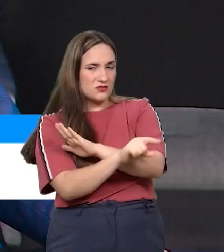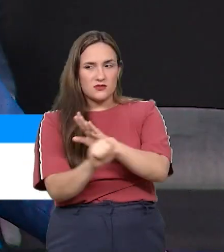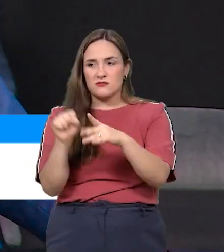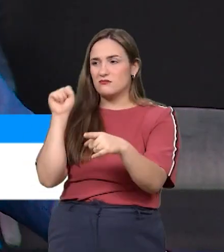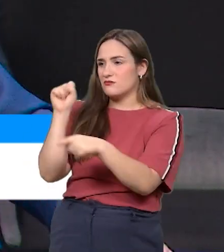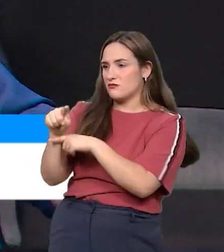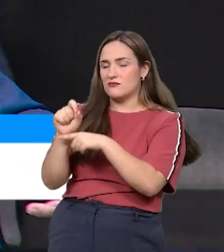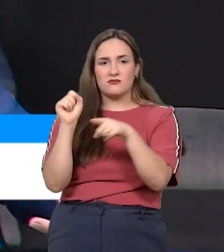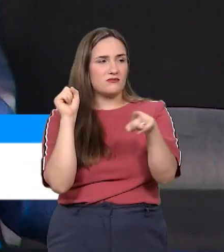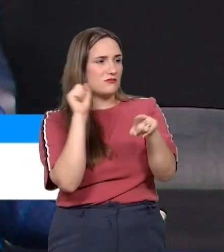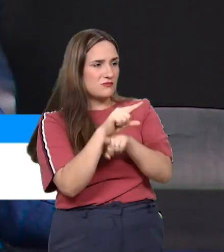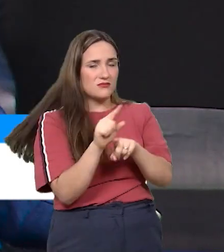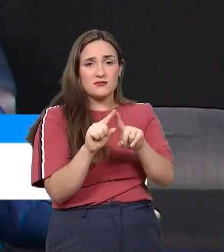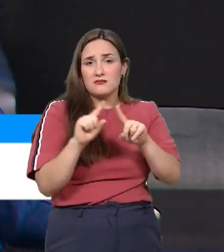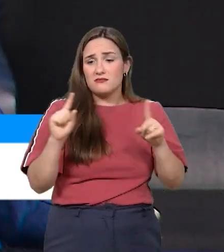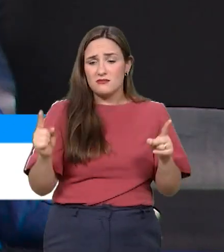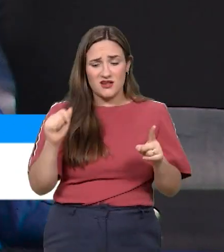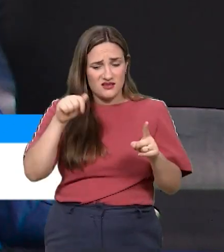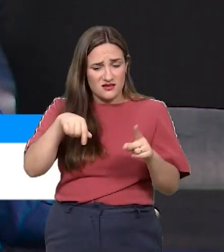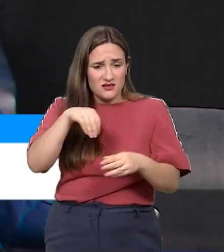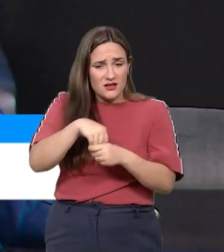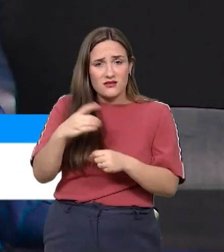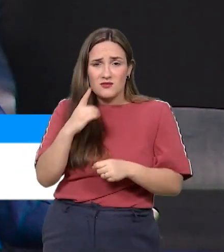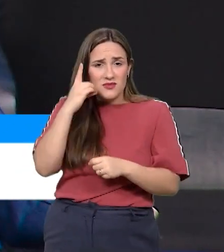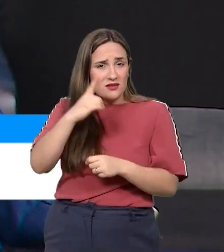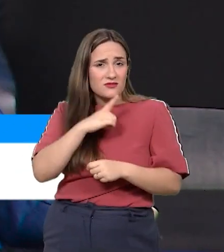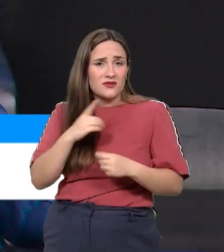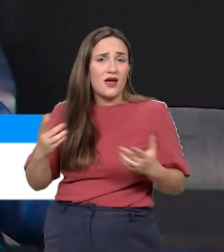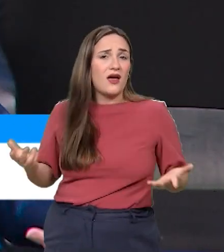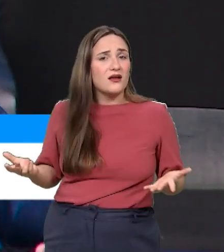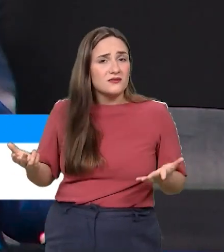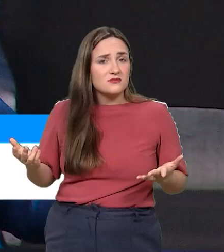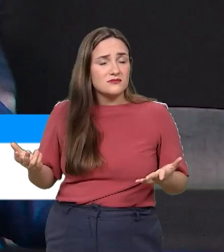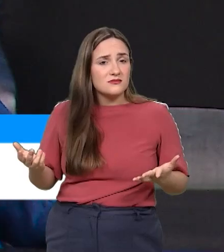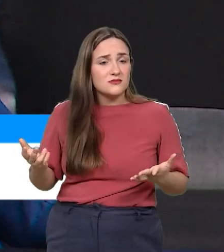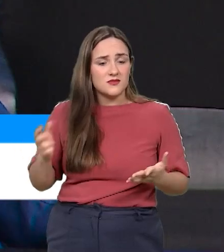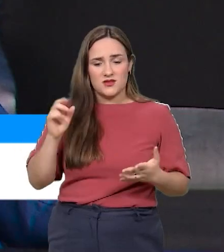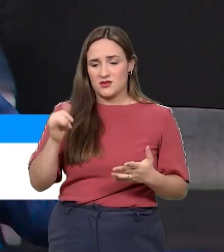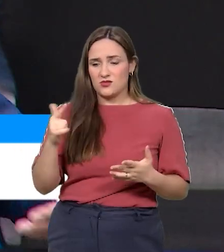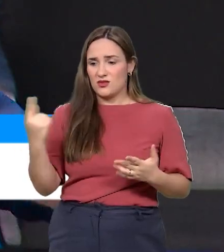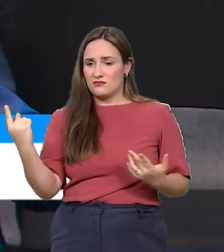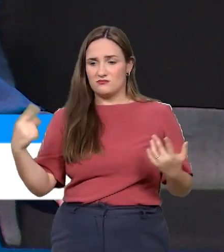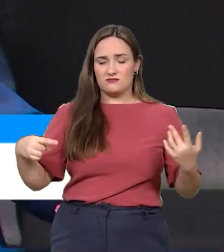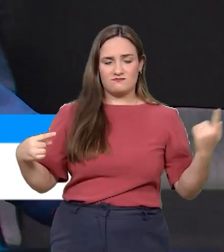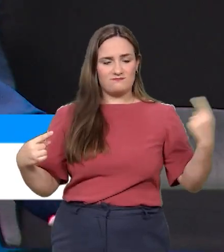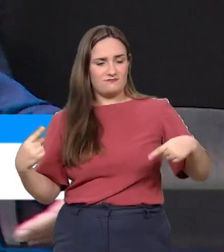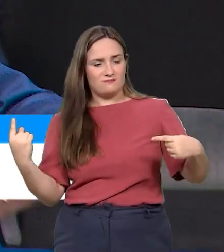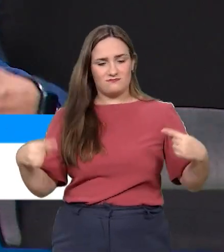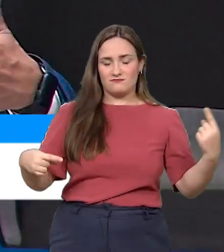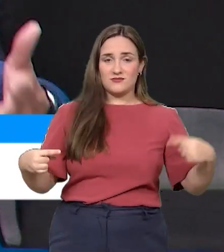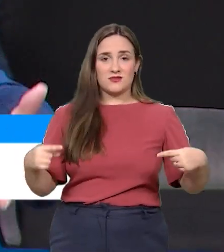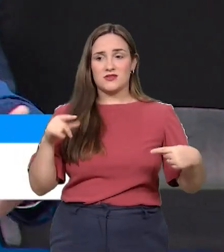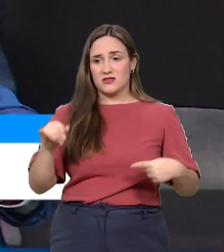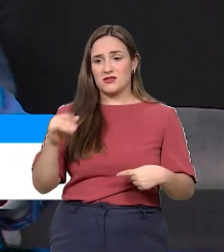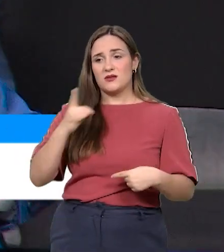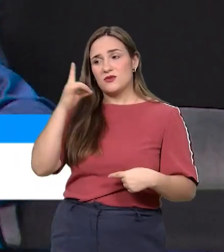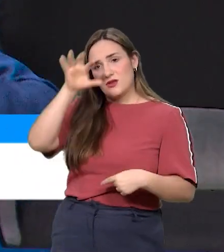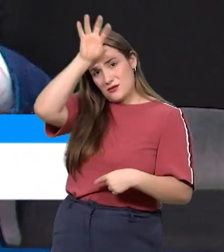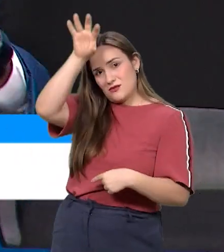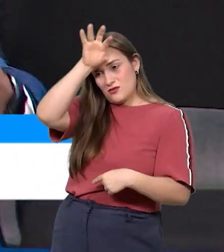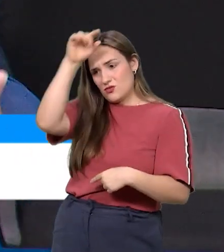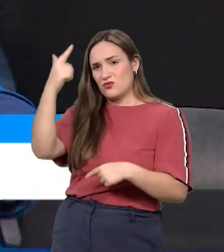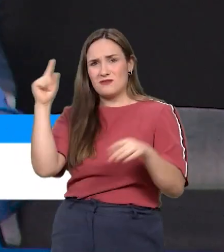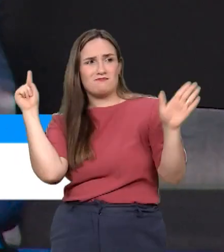concorda com o outro, mas essa é a grandeza do parlamento. Entre nós, se não tivesse tido o questionamento, de repente, do